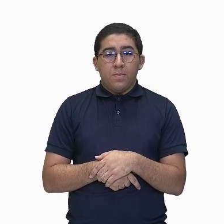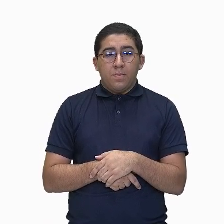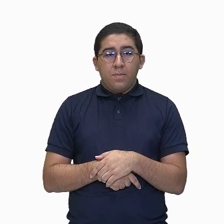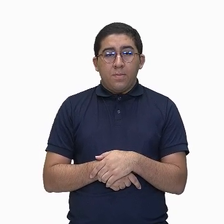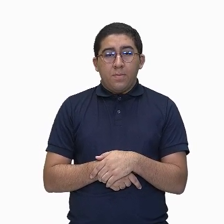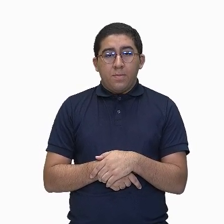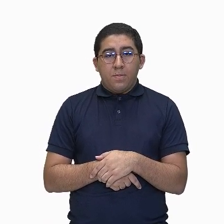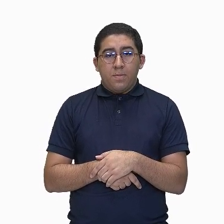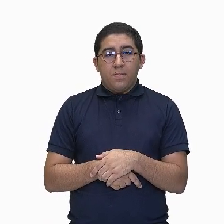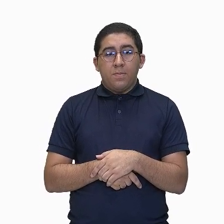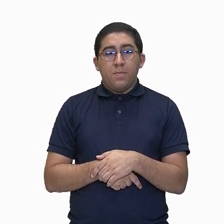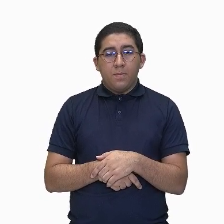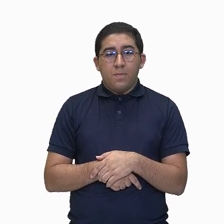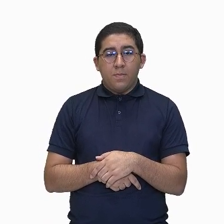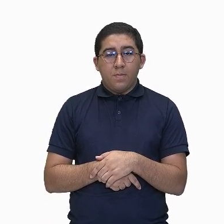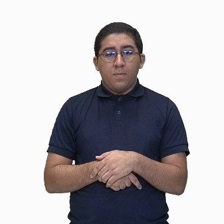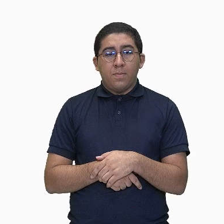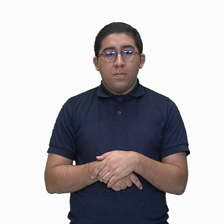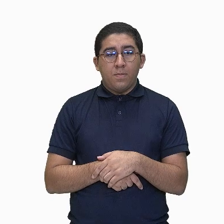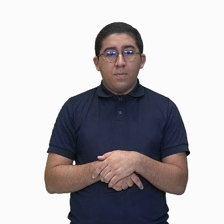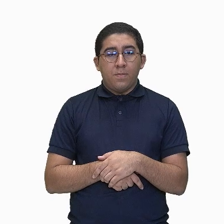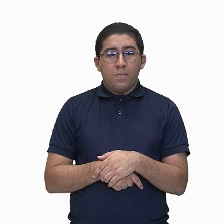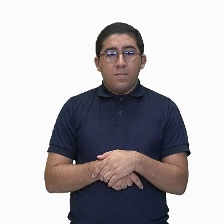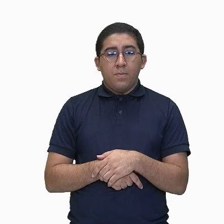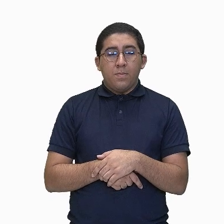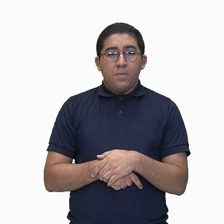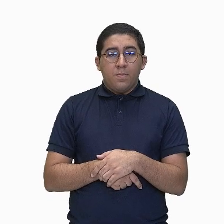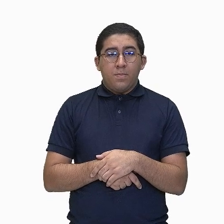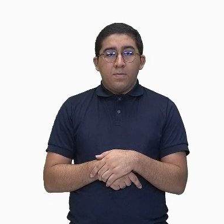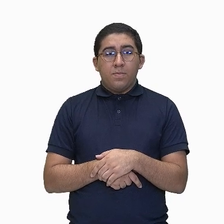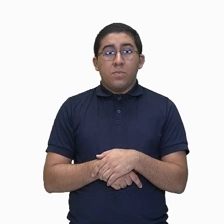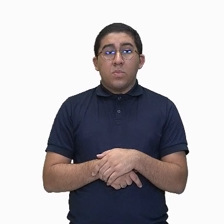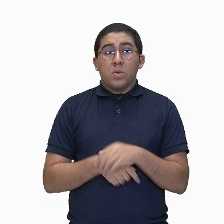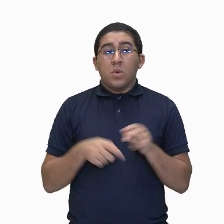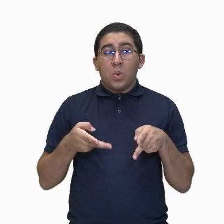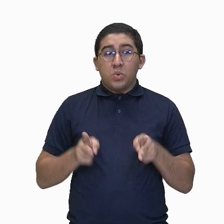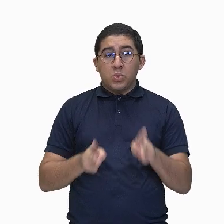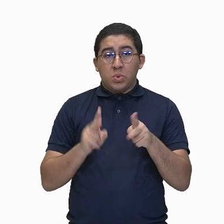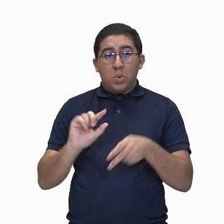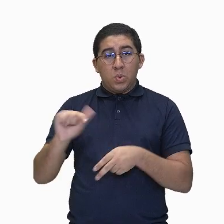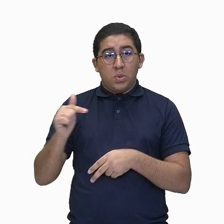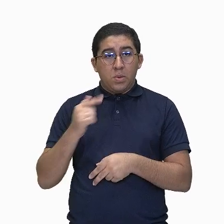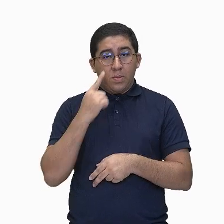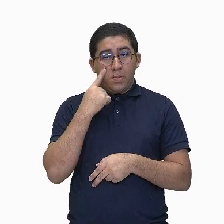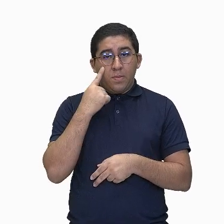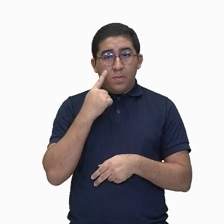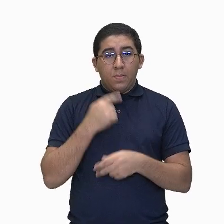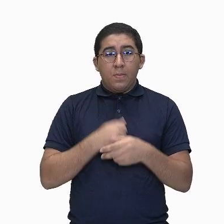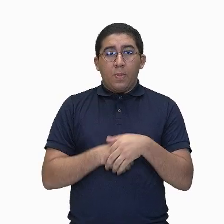as explicativas. As explicativas, elas trazem ideia de